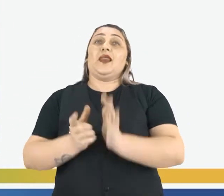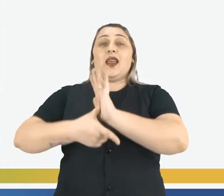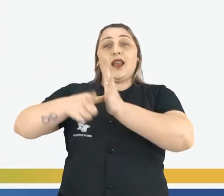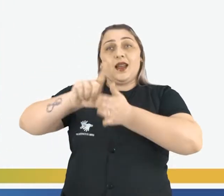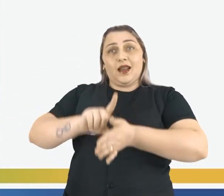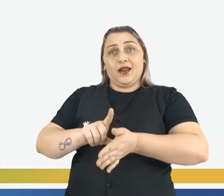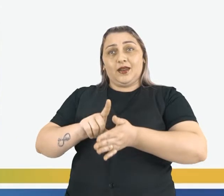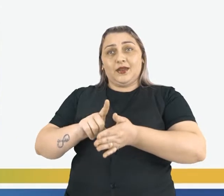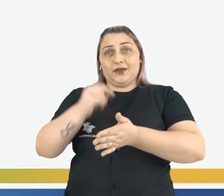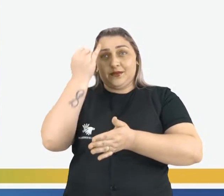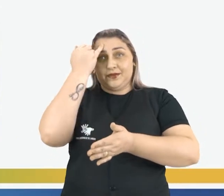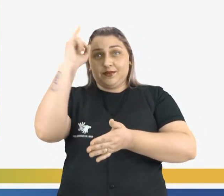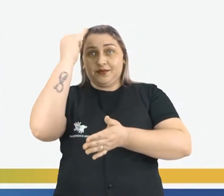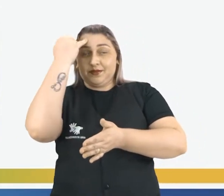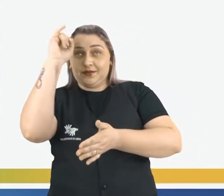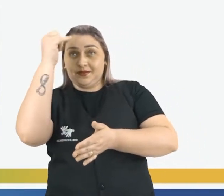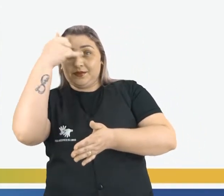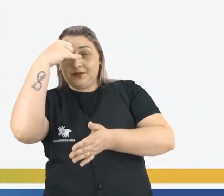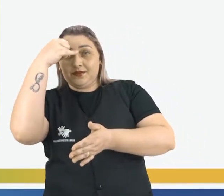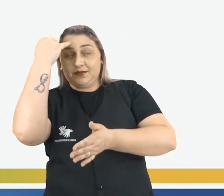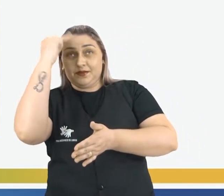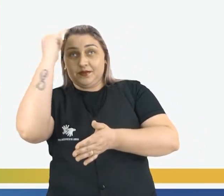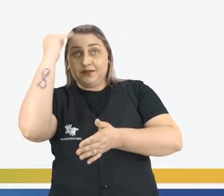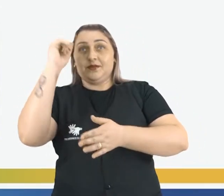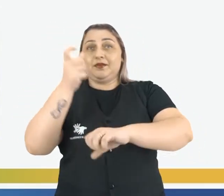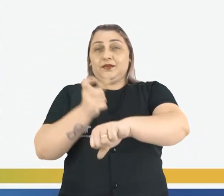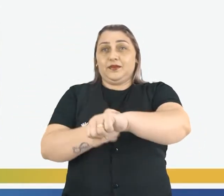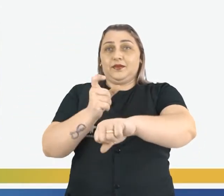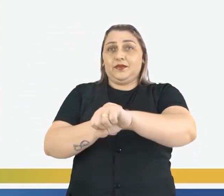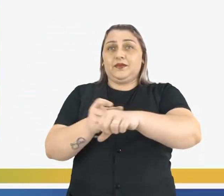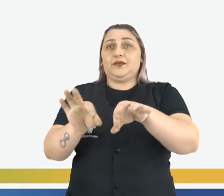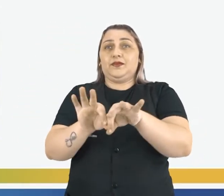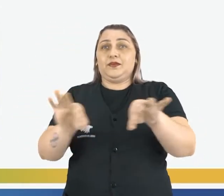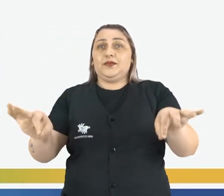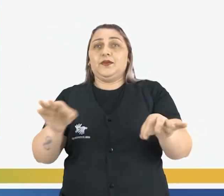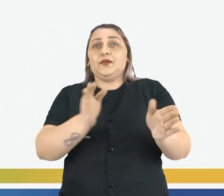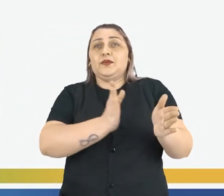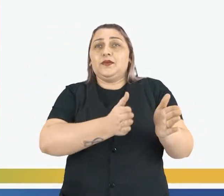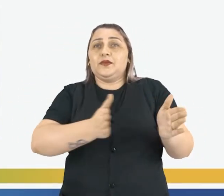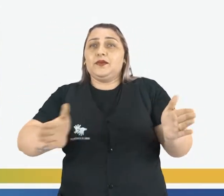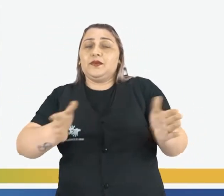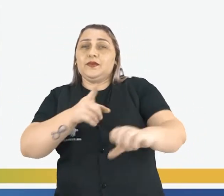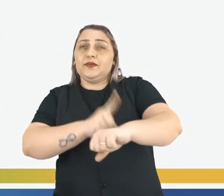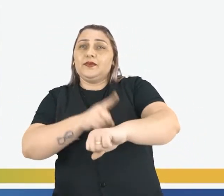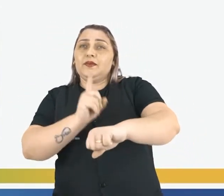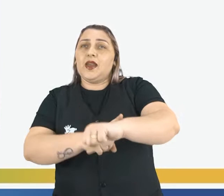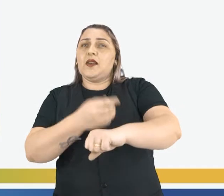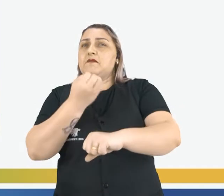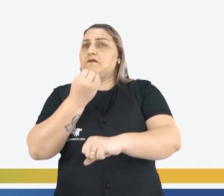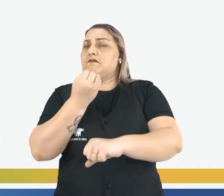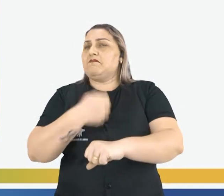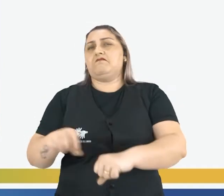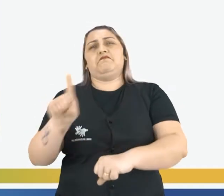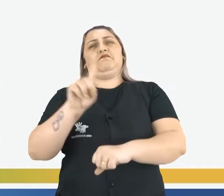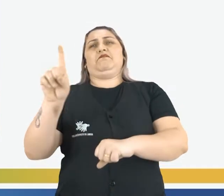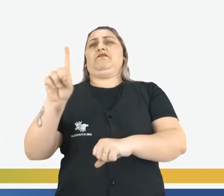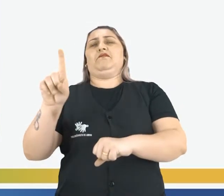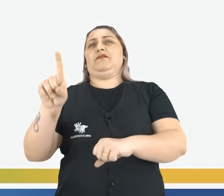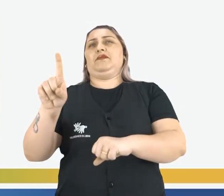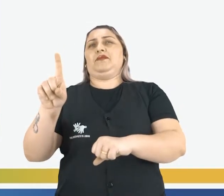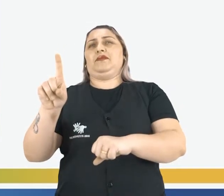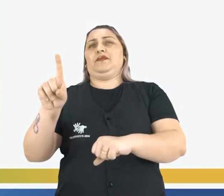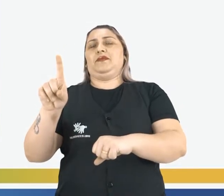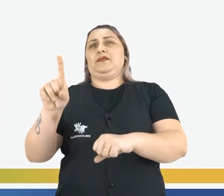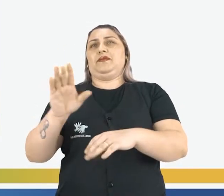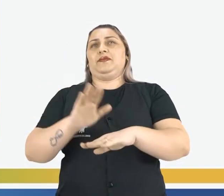Antes da invenção dos relógios, a medição de intervalos de tempo não era muito precisa,